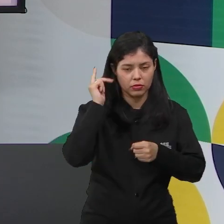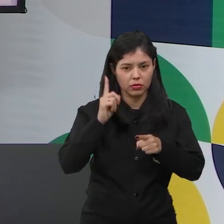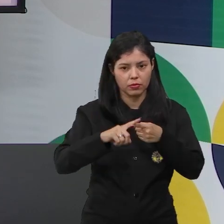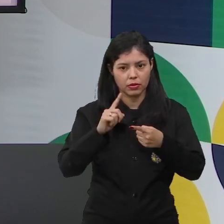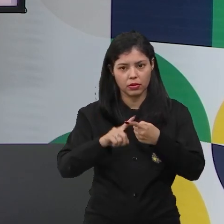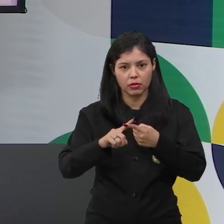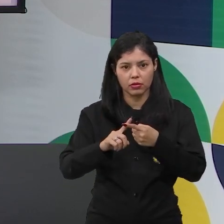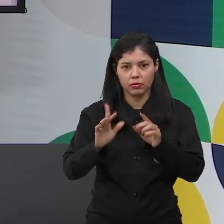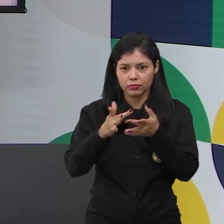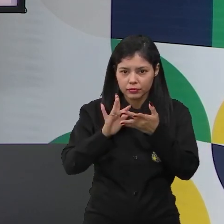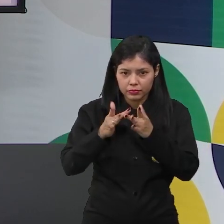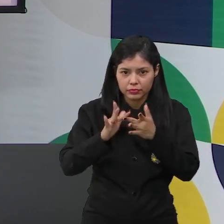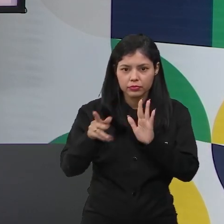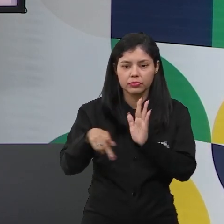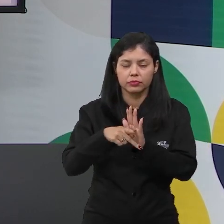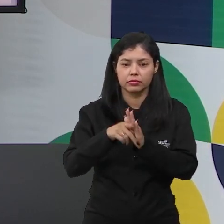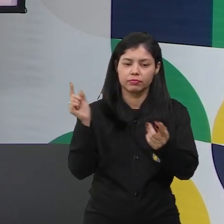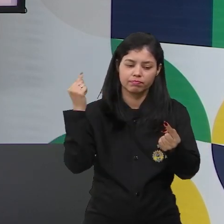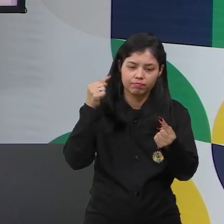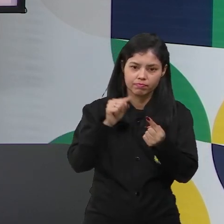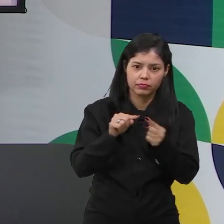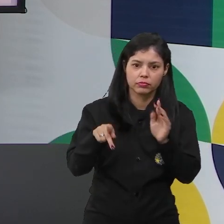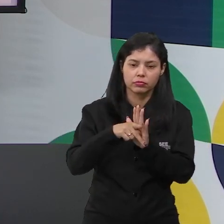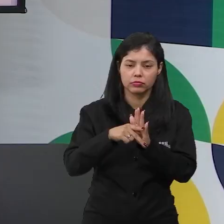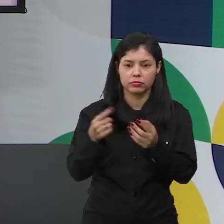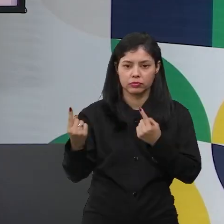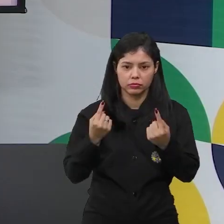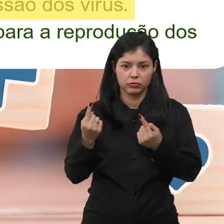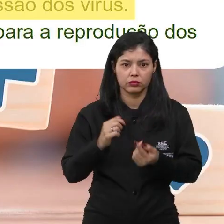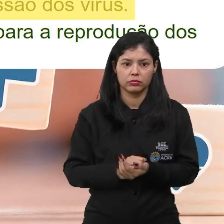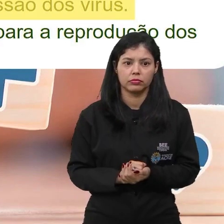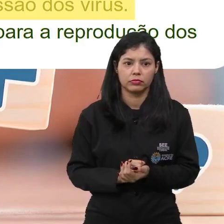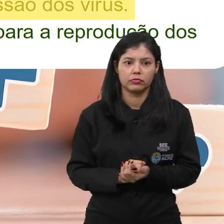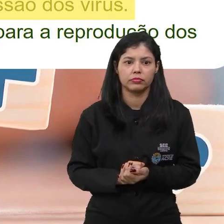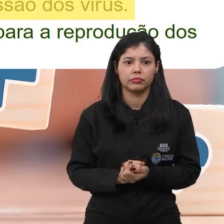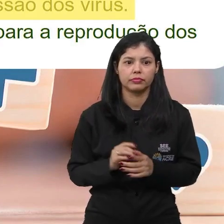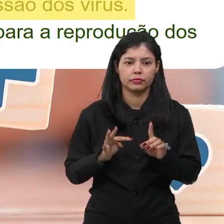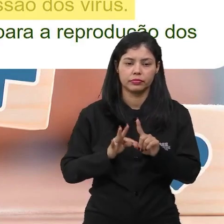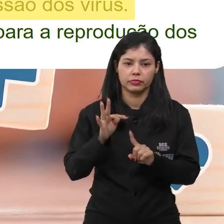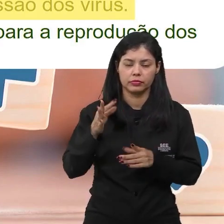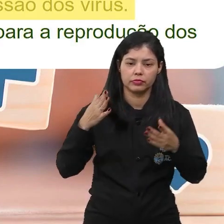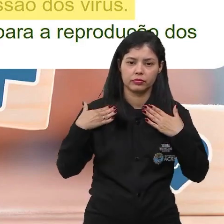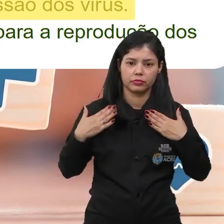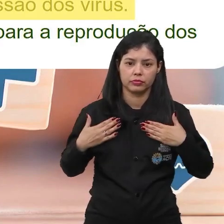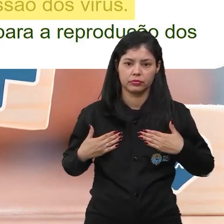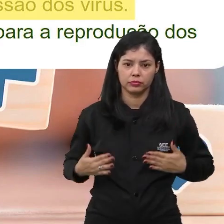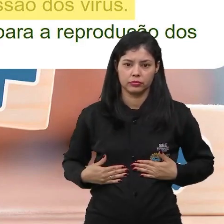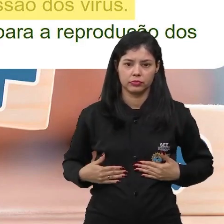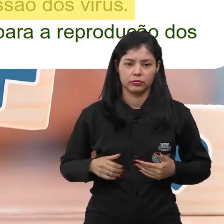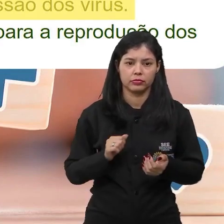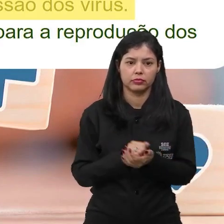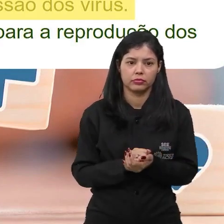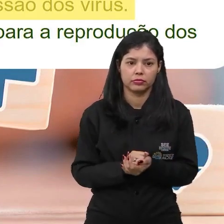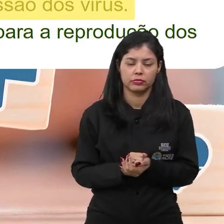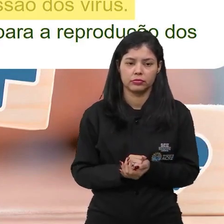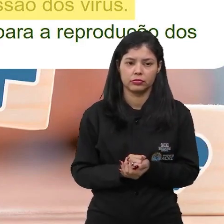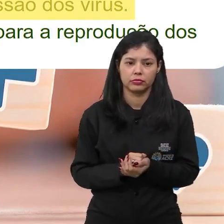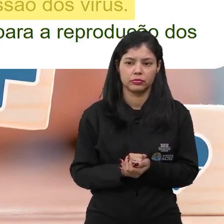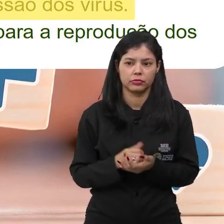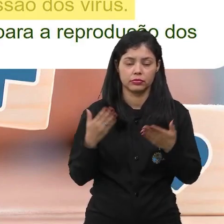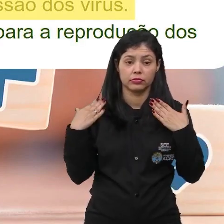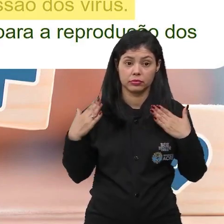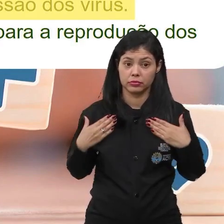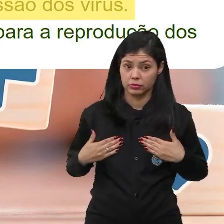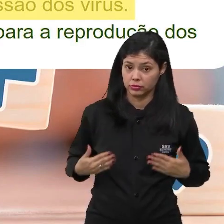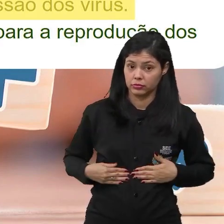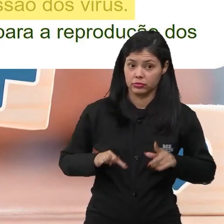causa desse contato ali, né, entre elas. E a alternativa D fala, a gente já sabe que ela está errada, mas ela fala